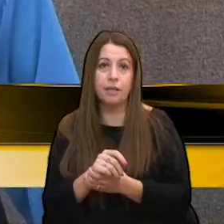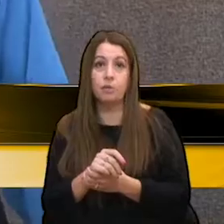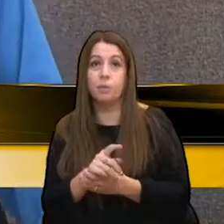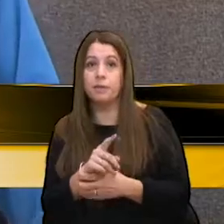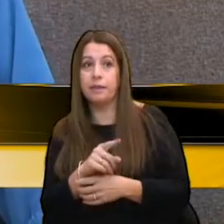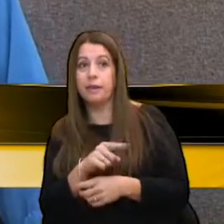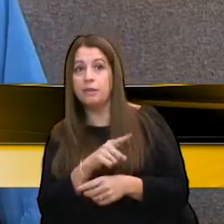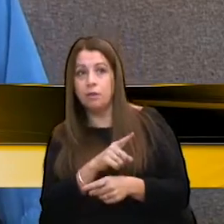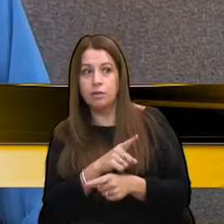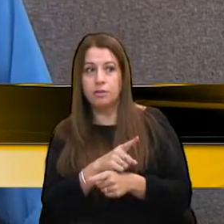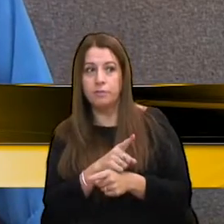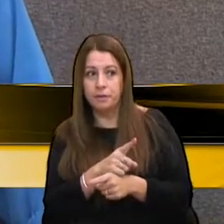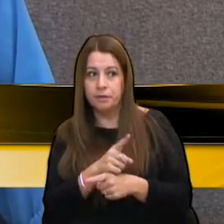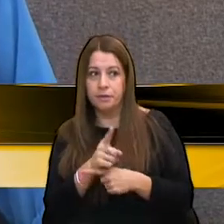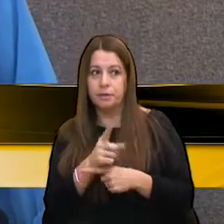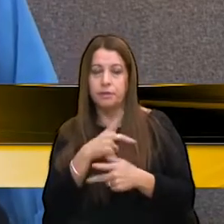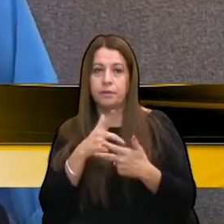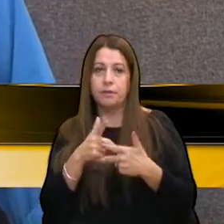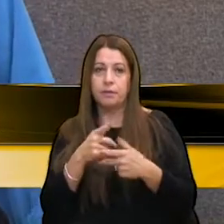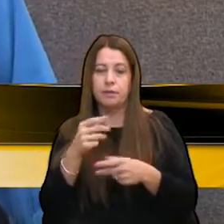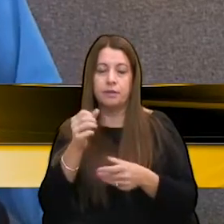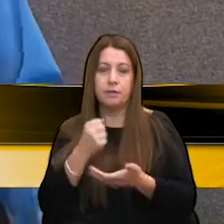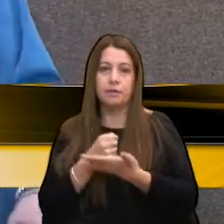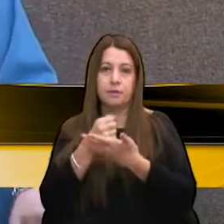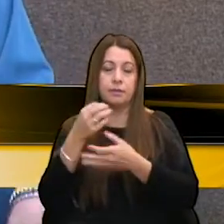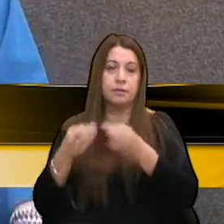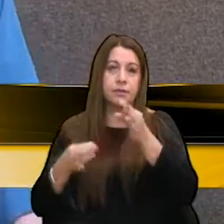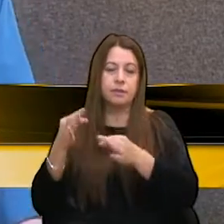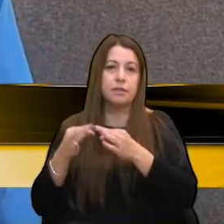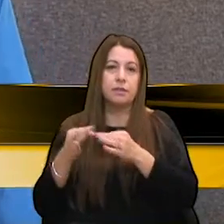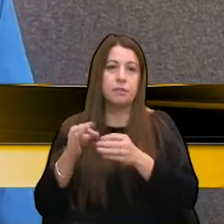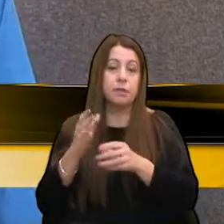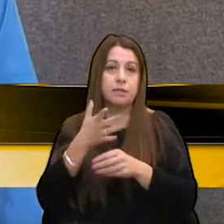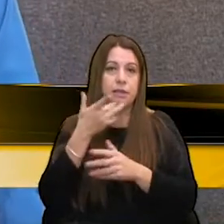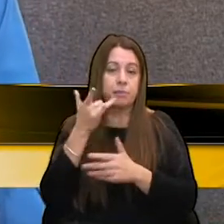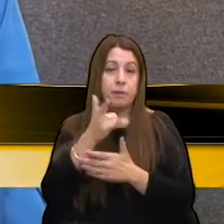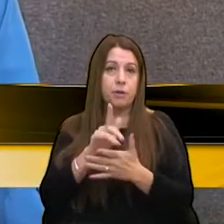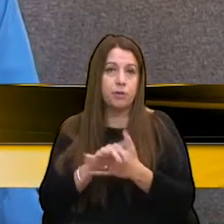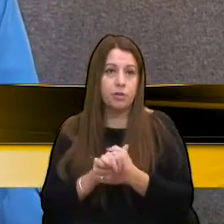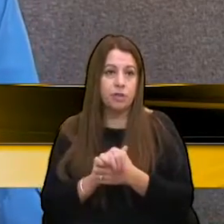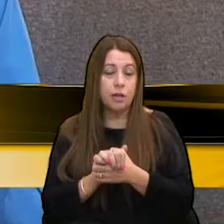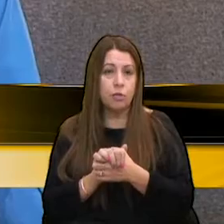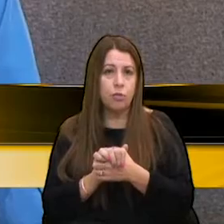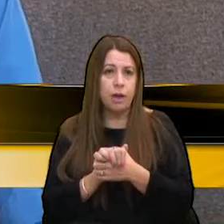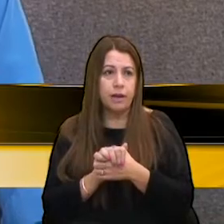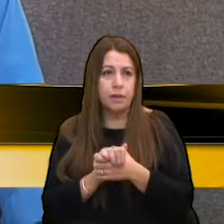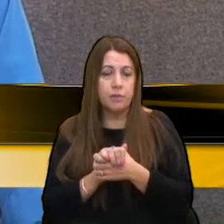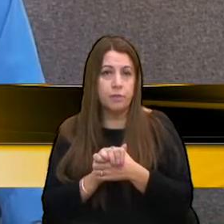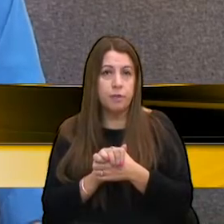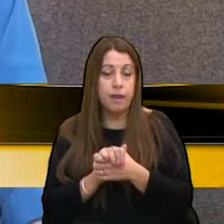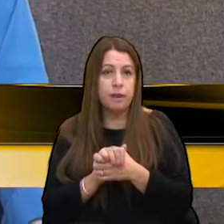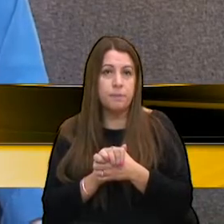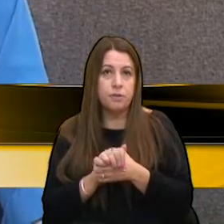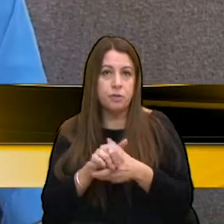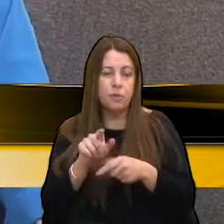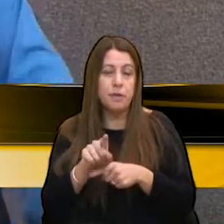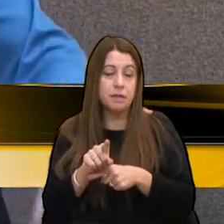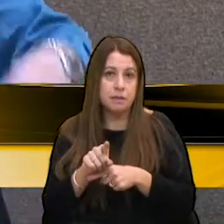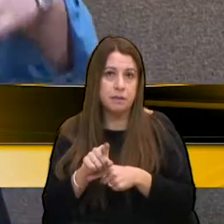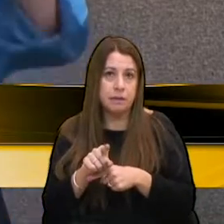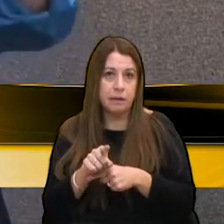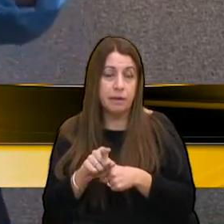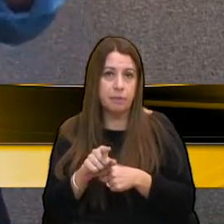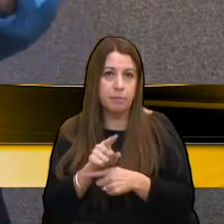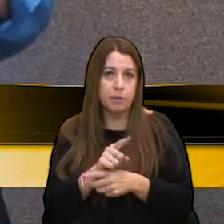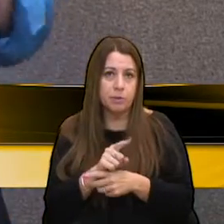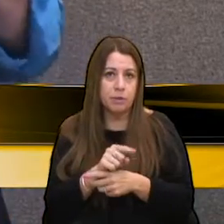Né? Na nossa própria assessoria jurídica, facilitando a tramitação desses processos. Porque, mesmo havendo